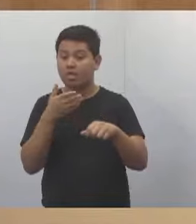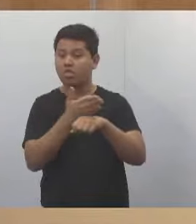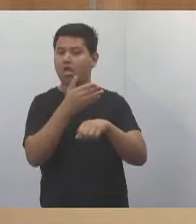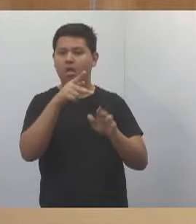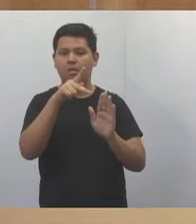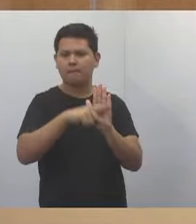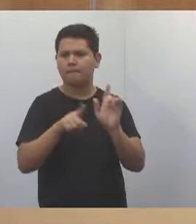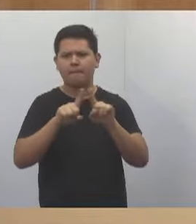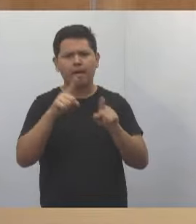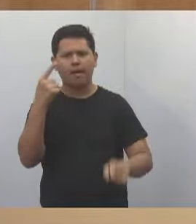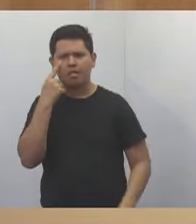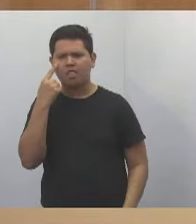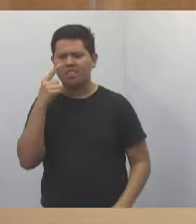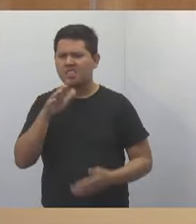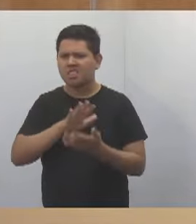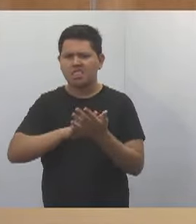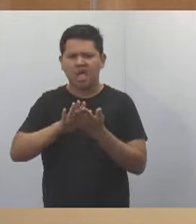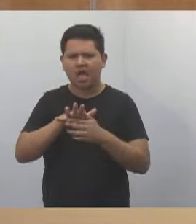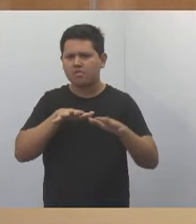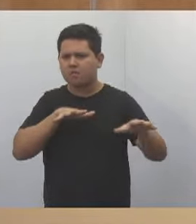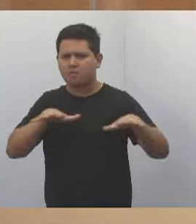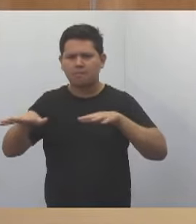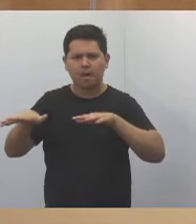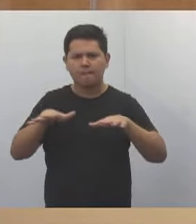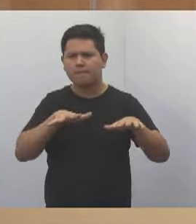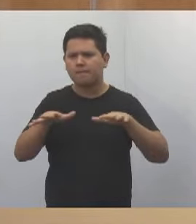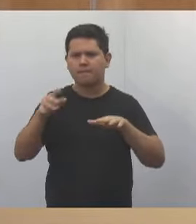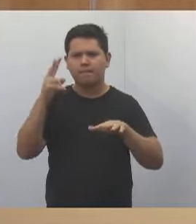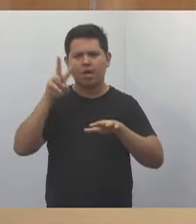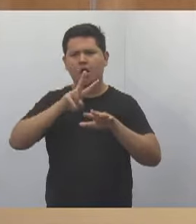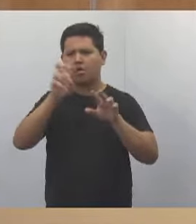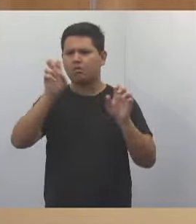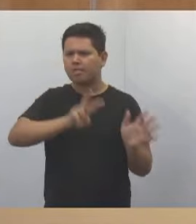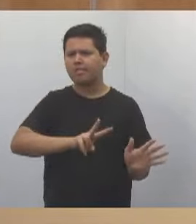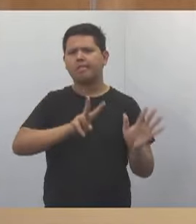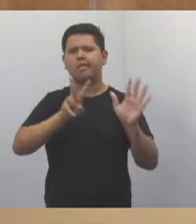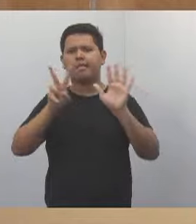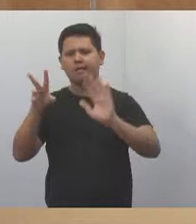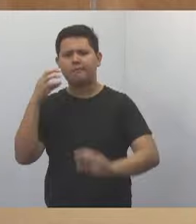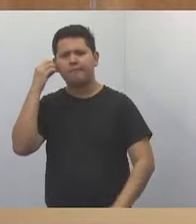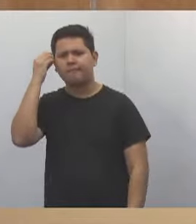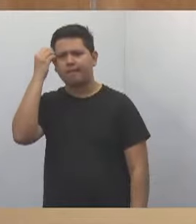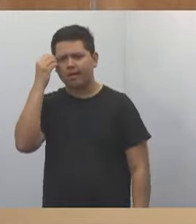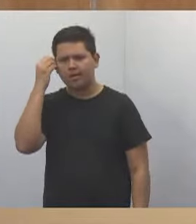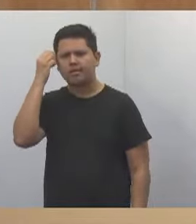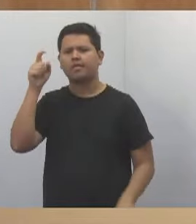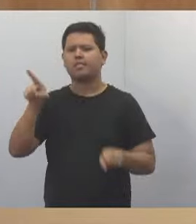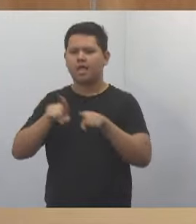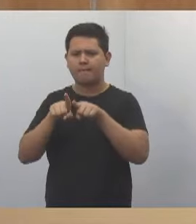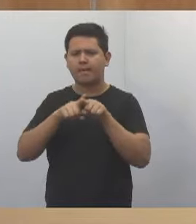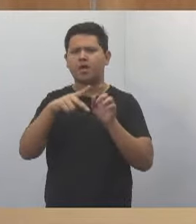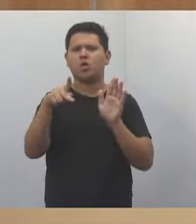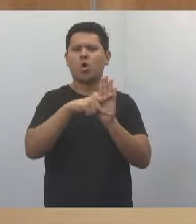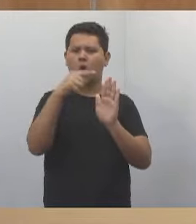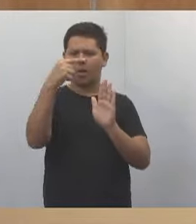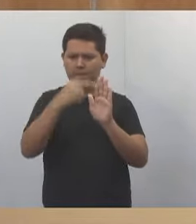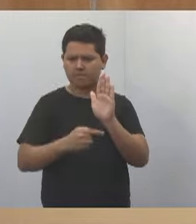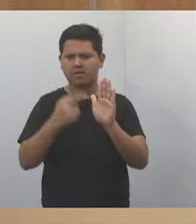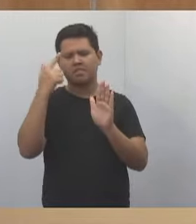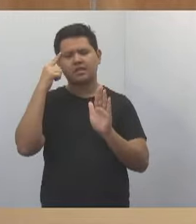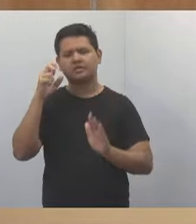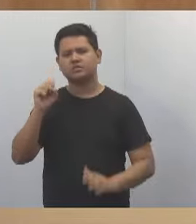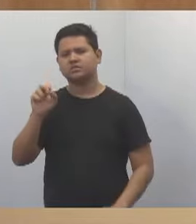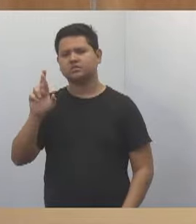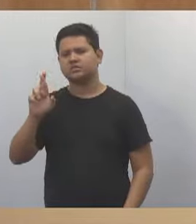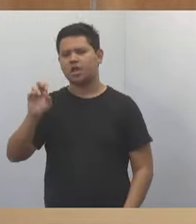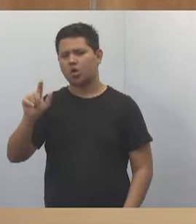vi nenhuma ação feita na semana de conscientização. Teve o projeto de lei aí do CEROLS, né?